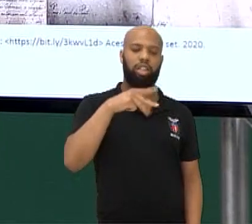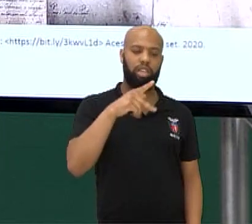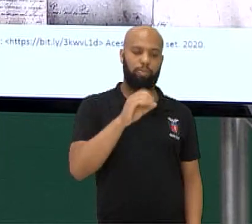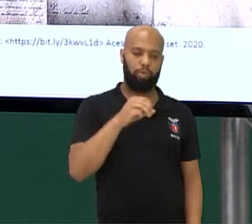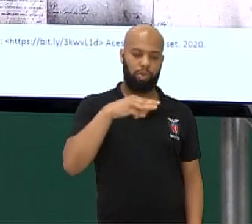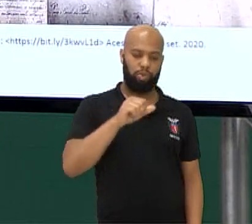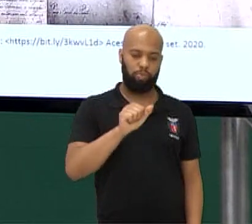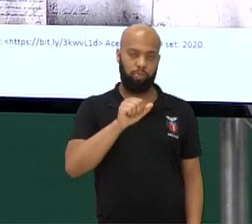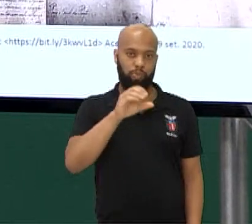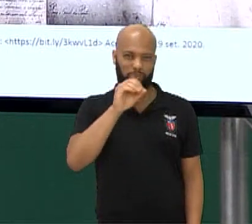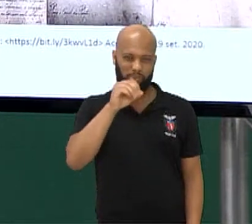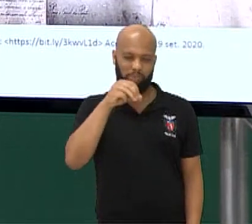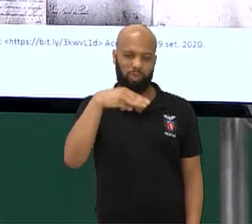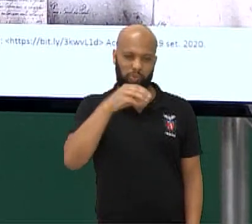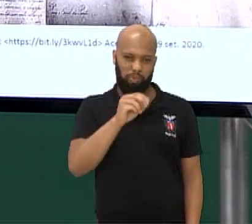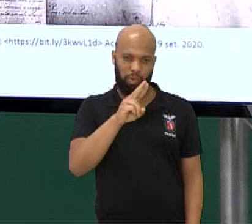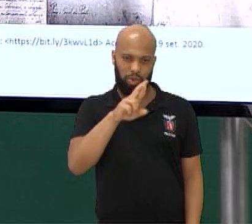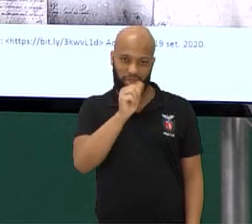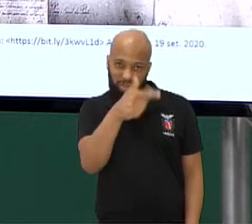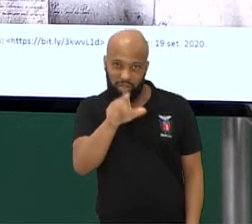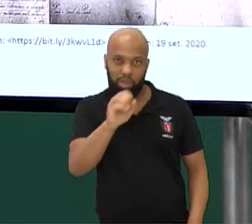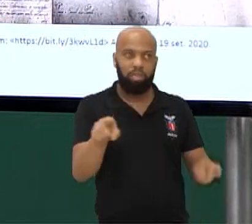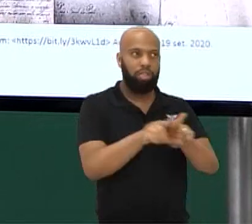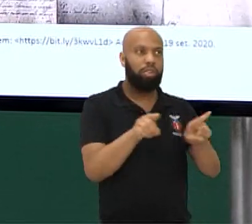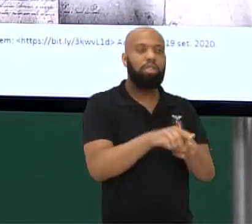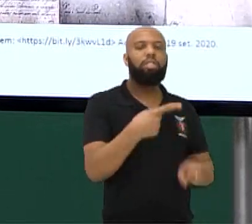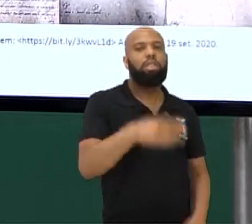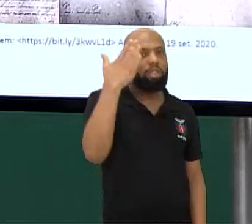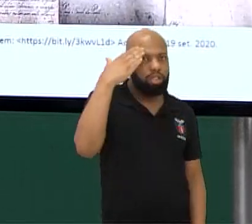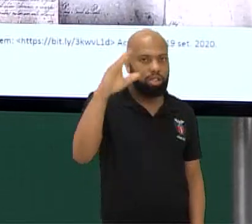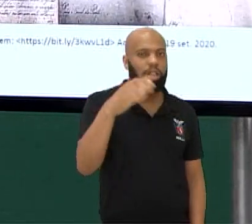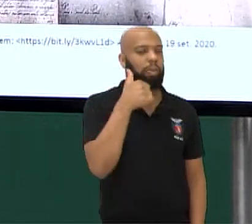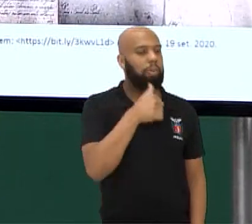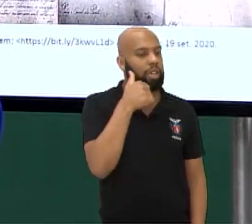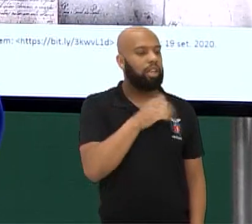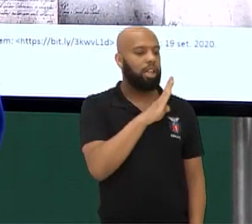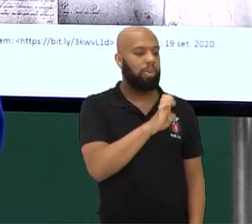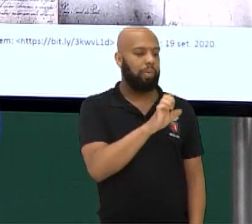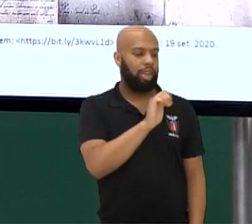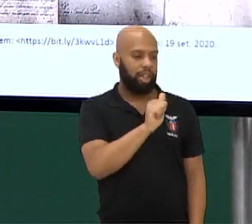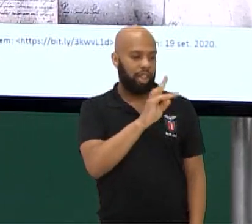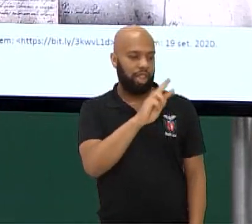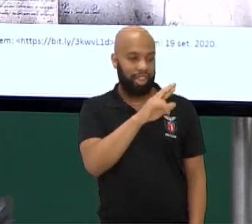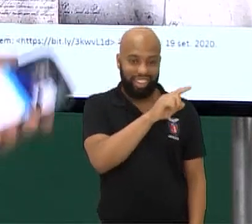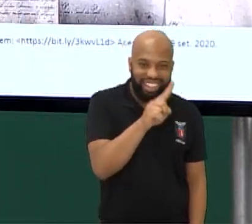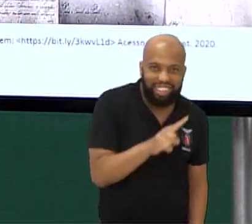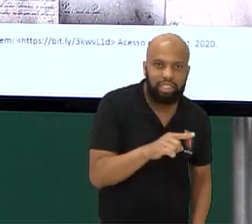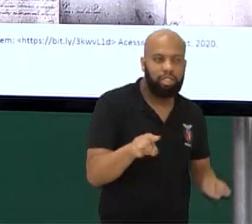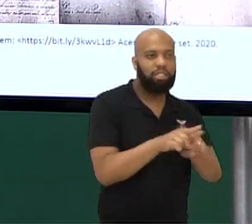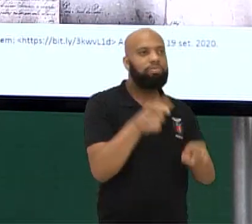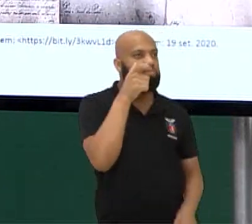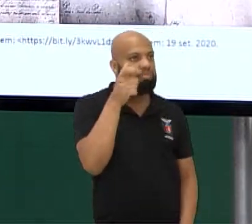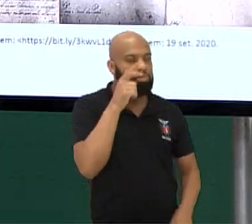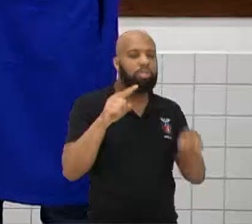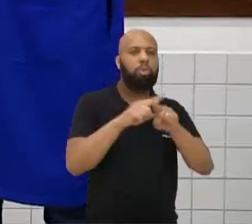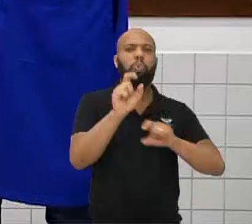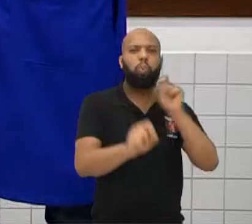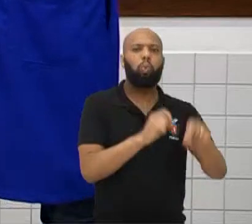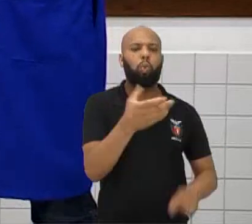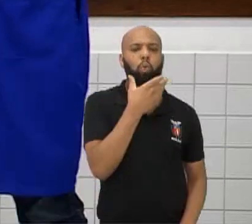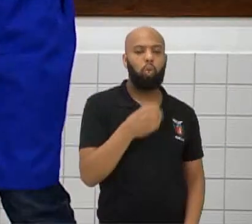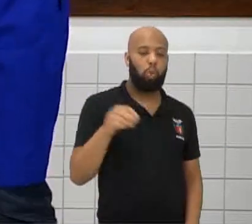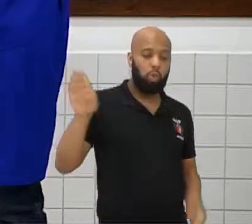prazer aí ter você com a gente. Colégio João Bétega, em Curitiba. A Beatriz está assistindo aí. Tá? Mas o que Dom João VI fez